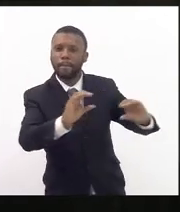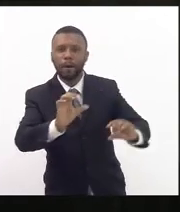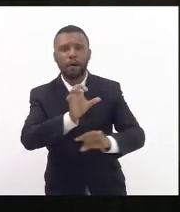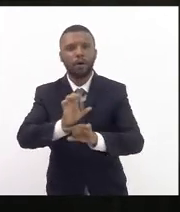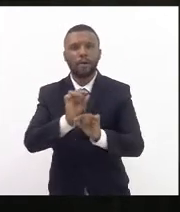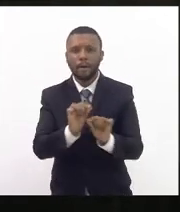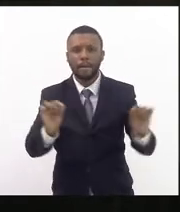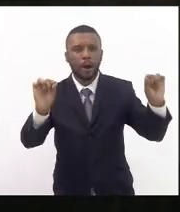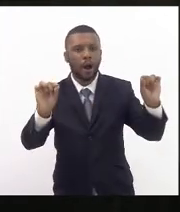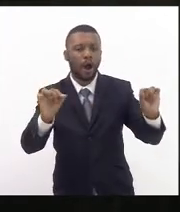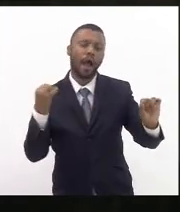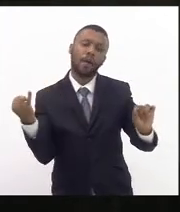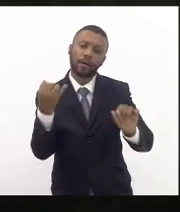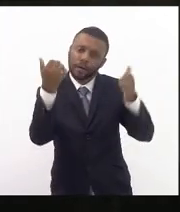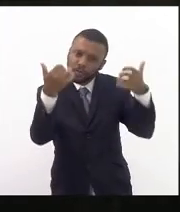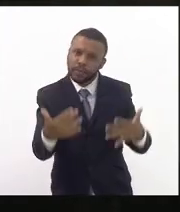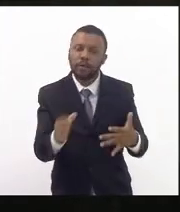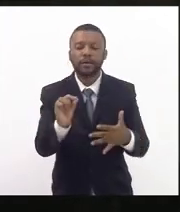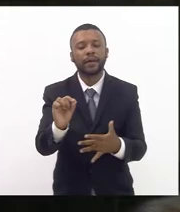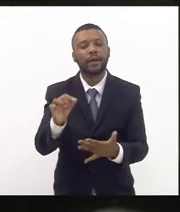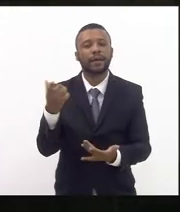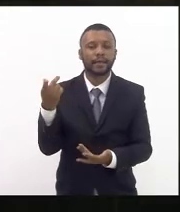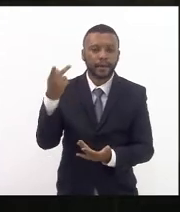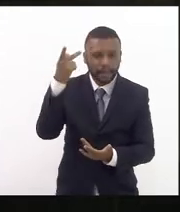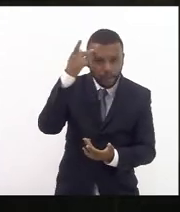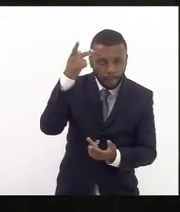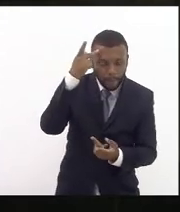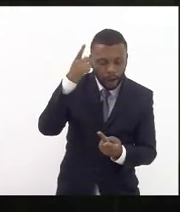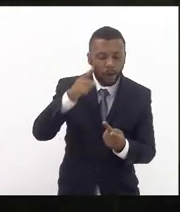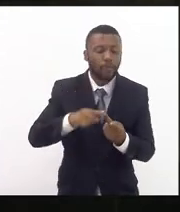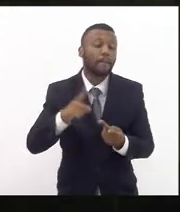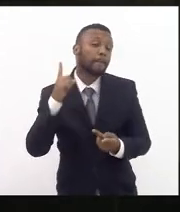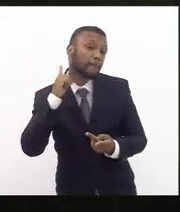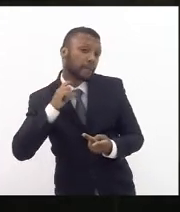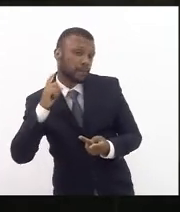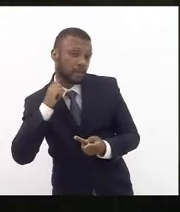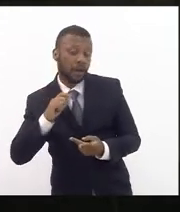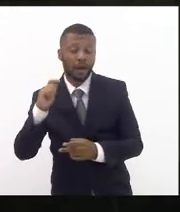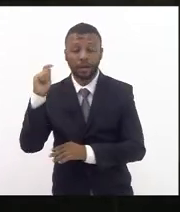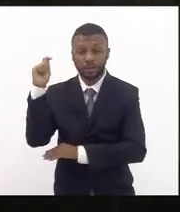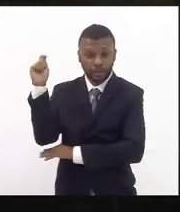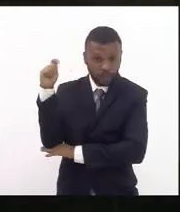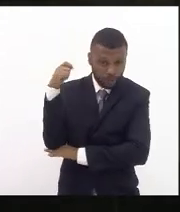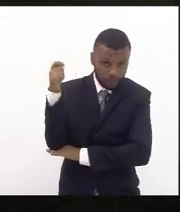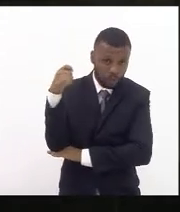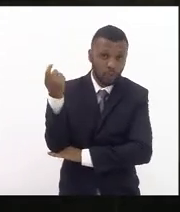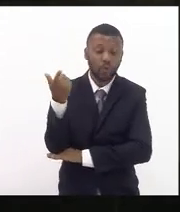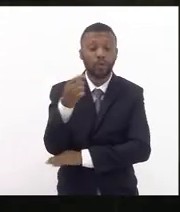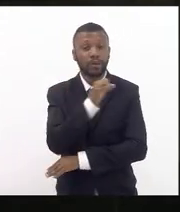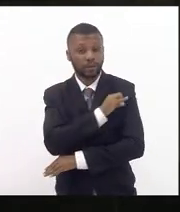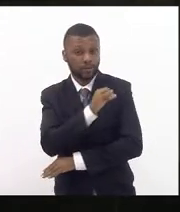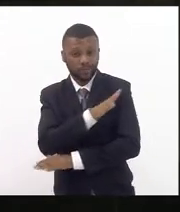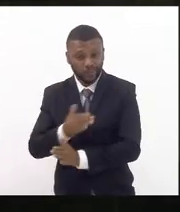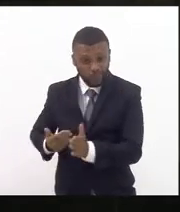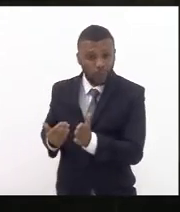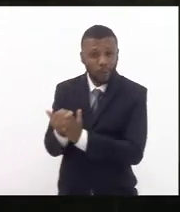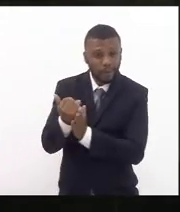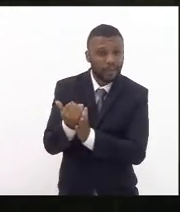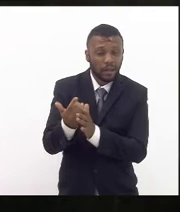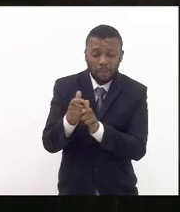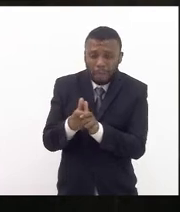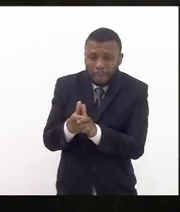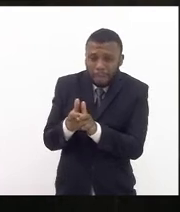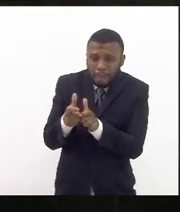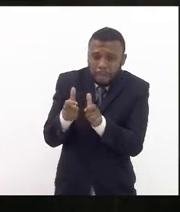São Paulo, Minas Gerais, Rio Grande do Sul e Rio de Janeiro iniciaram um período de forte expansão